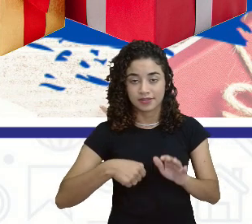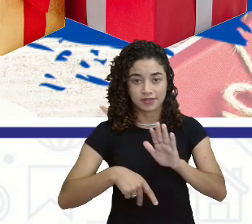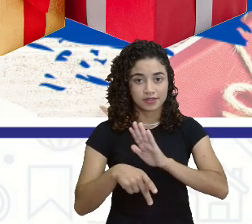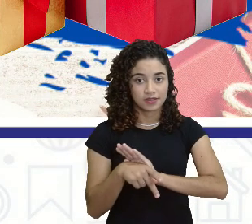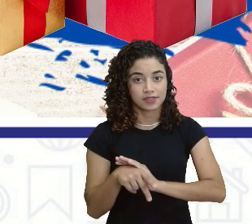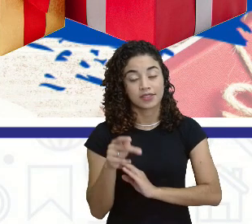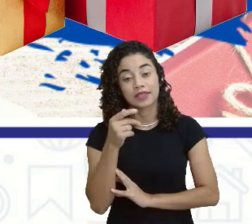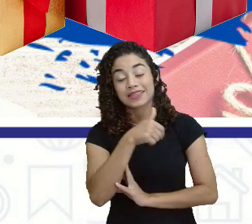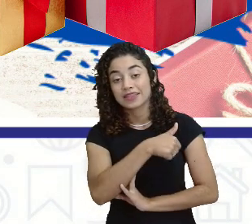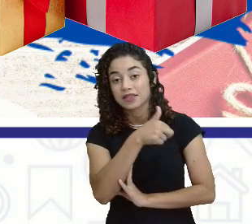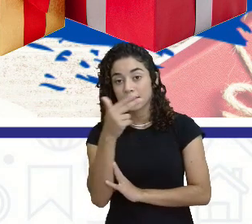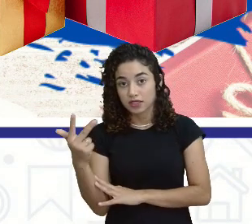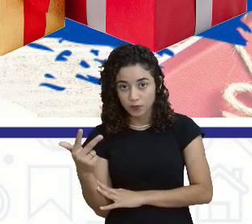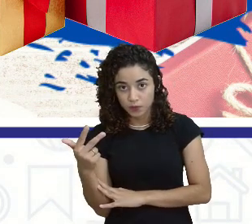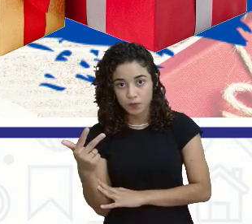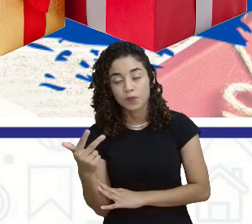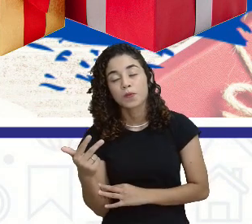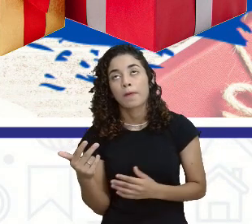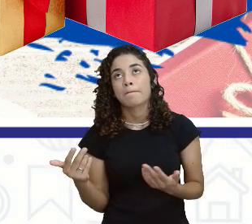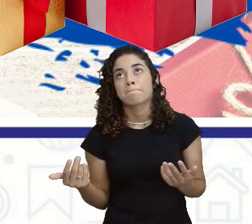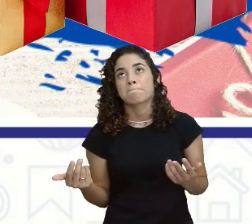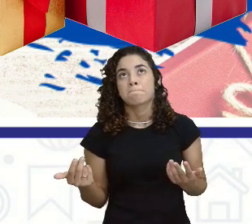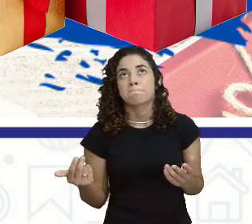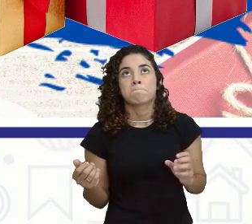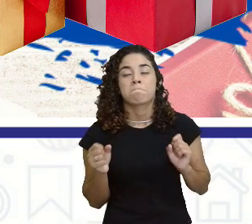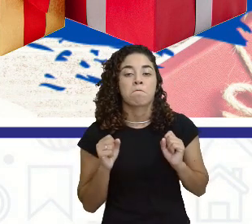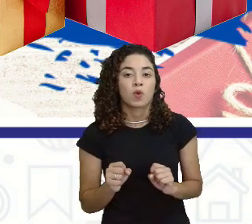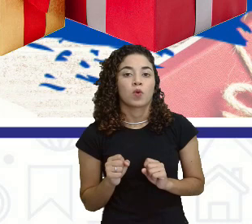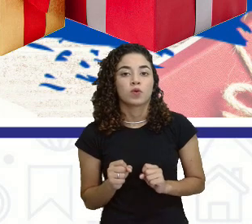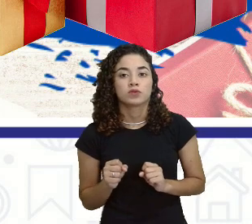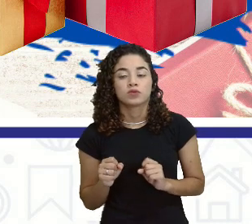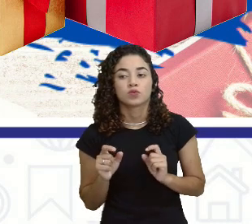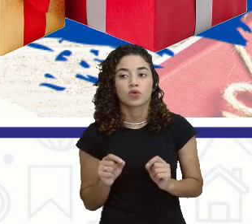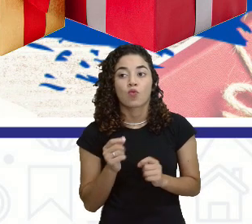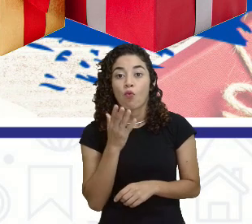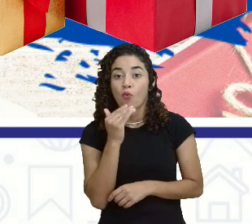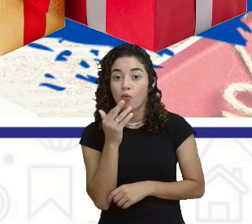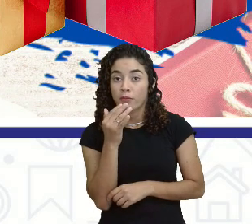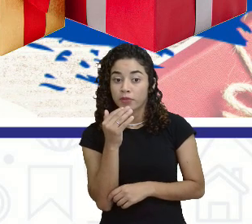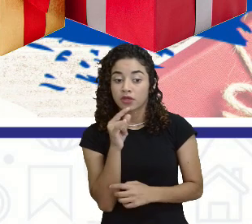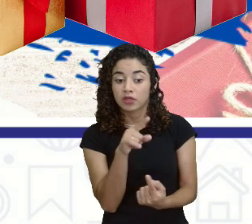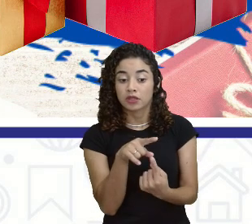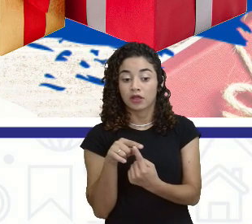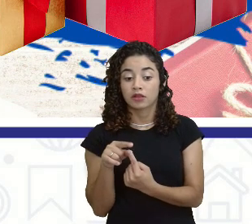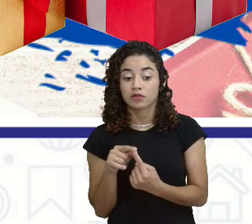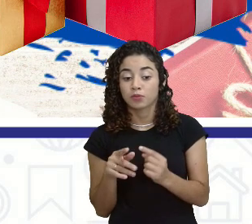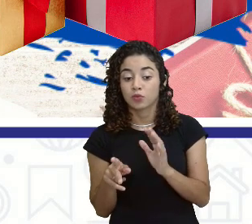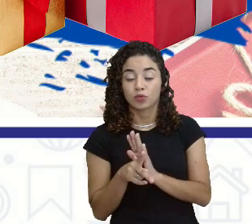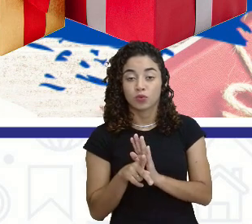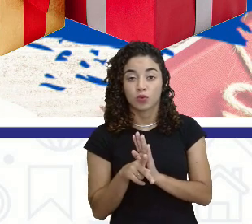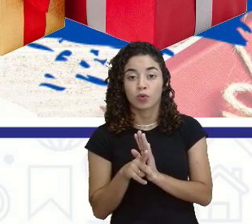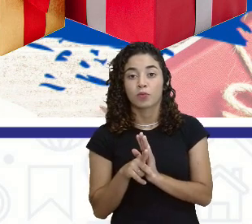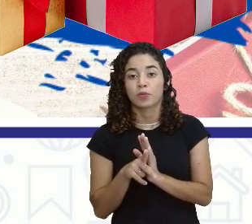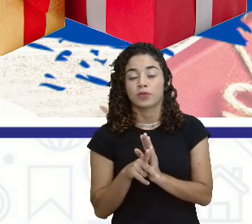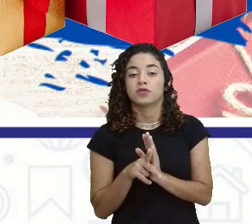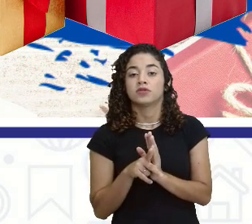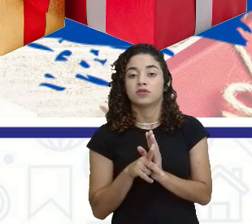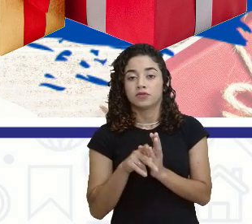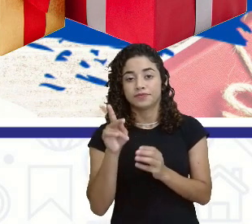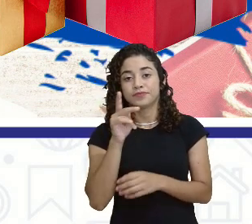Natal, geralmente, né, a gente tem na ceia, né, uma comida típica que se usa muito na ceia, é o peru,